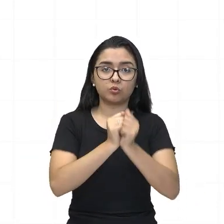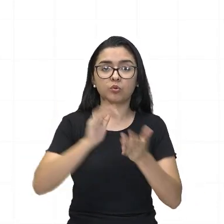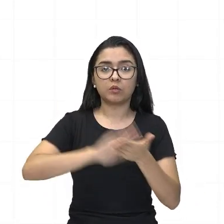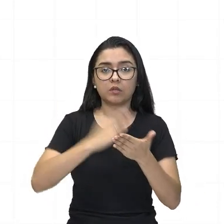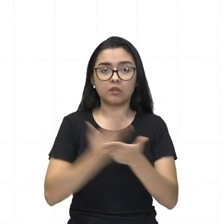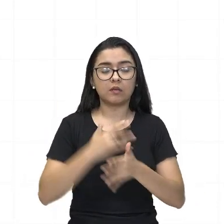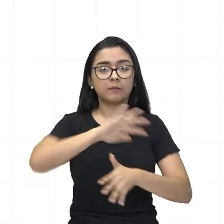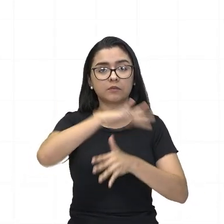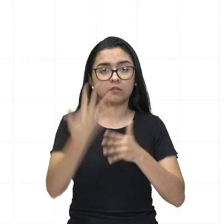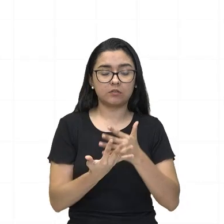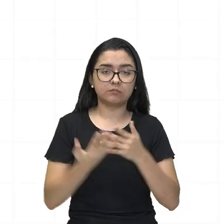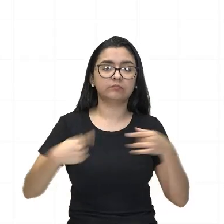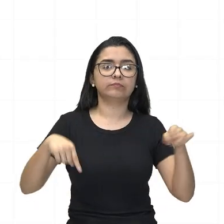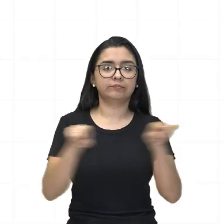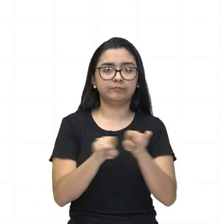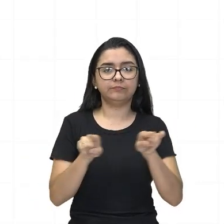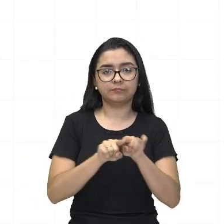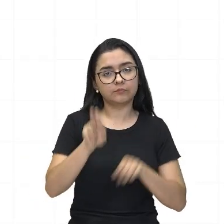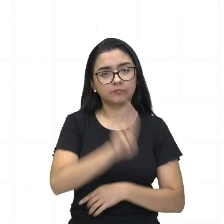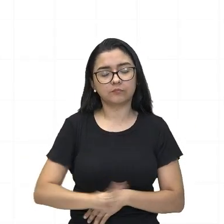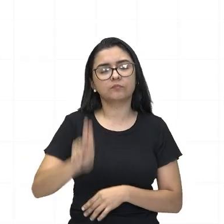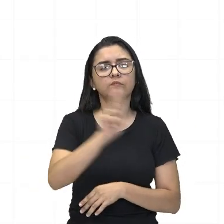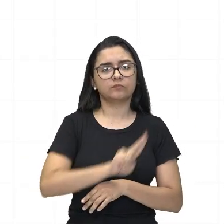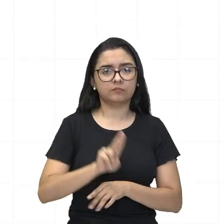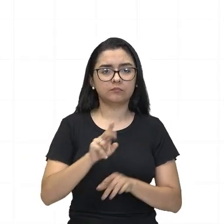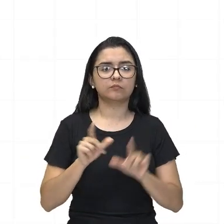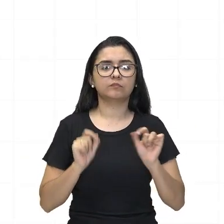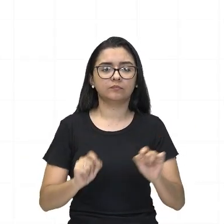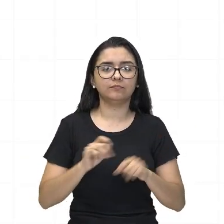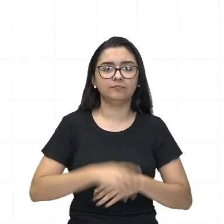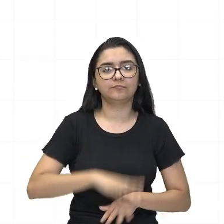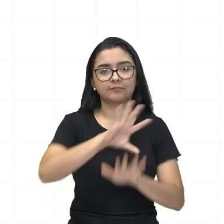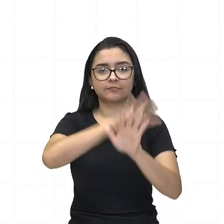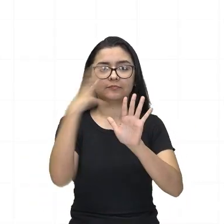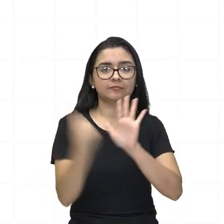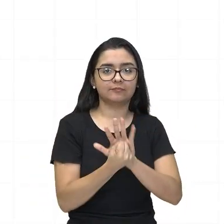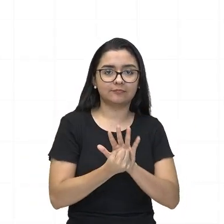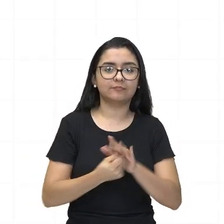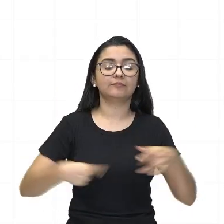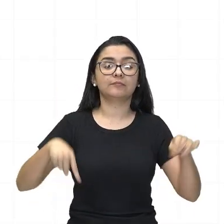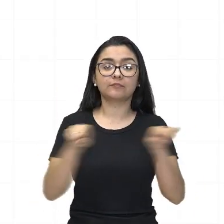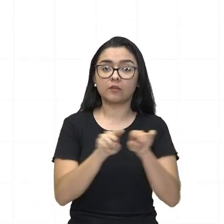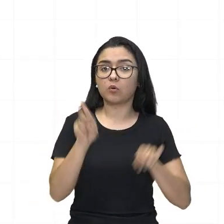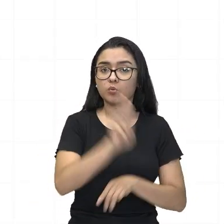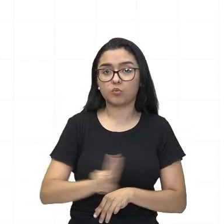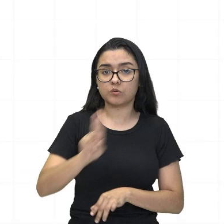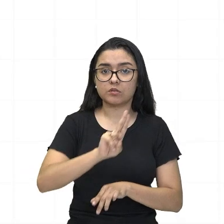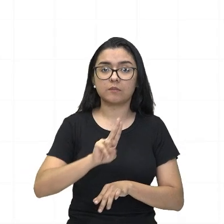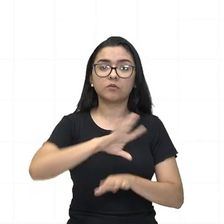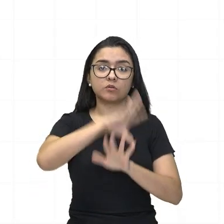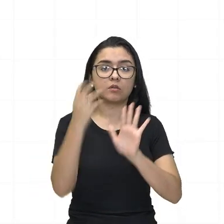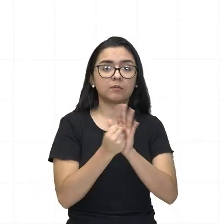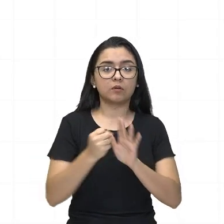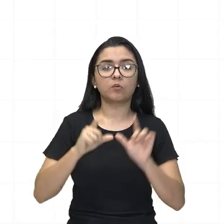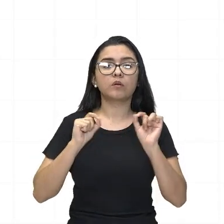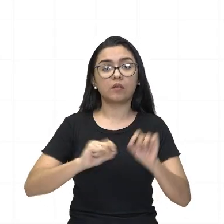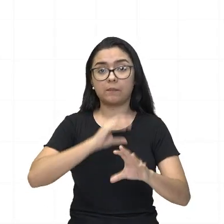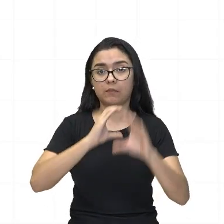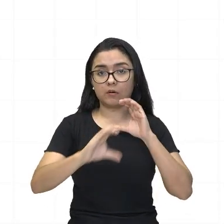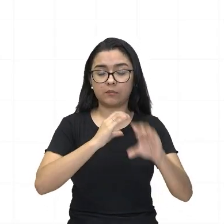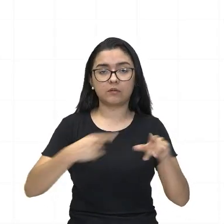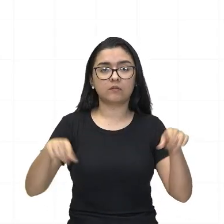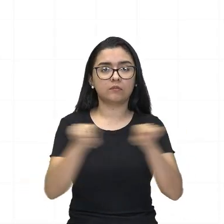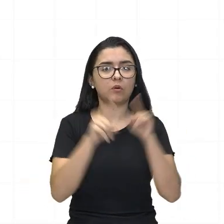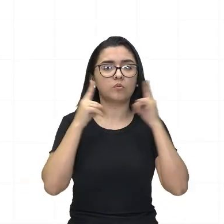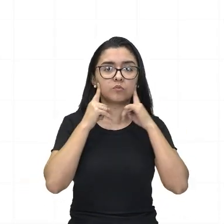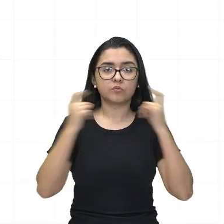que trabalha essencialmente com os símbolos. Nós usamos os símbolos para nos comunicar. Os